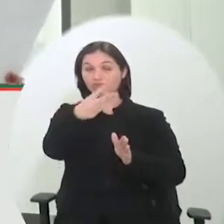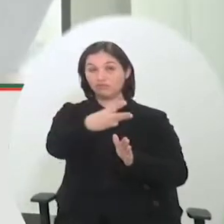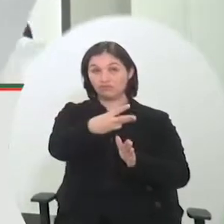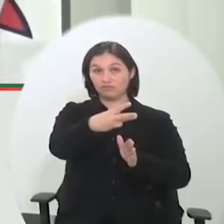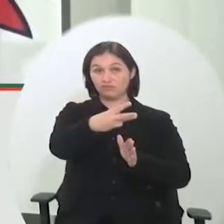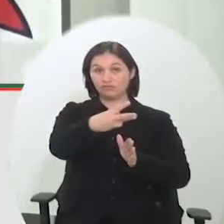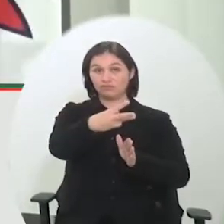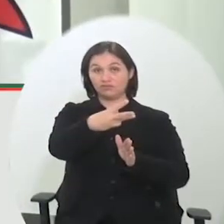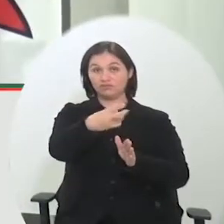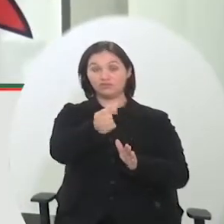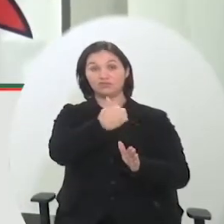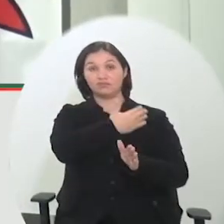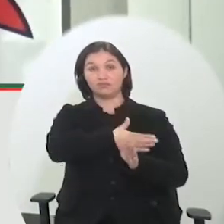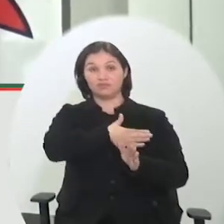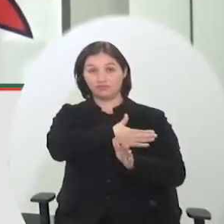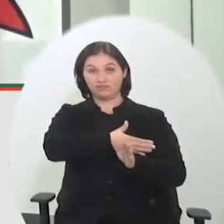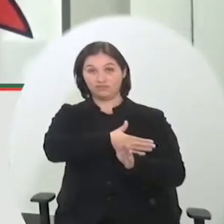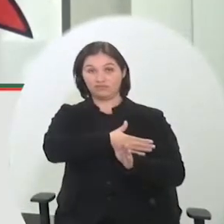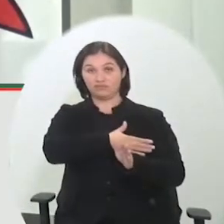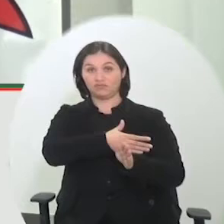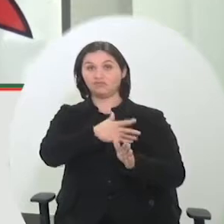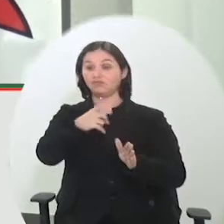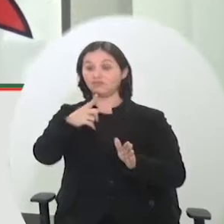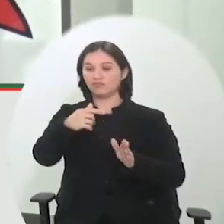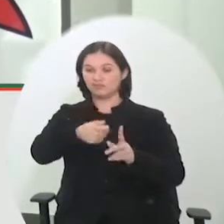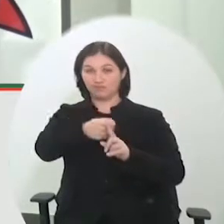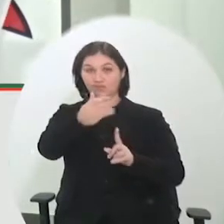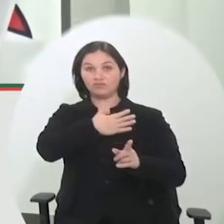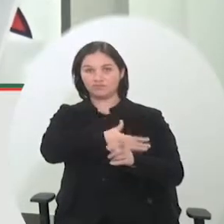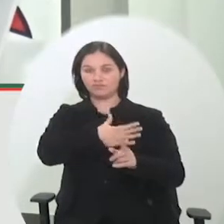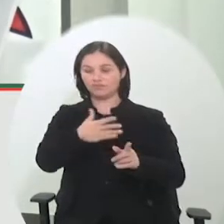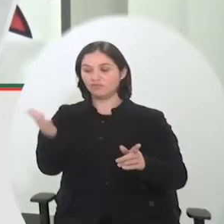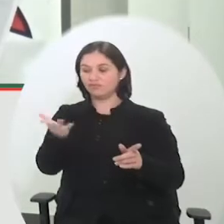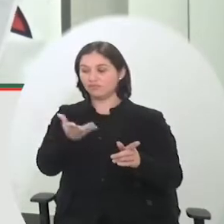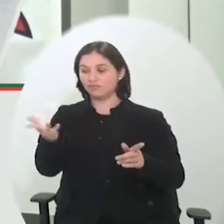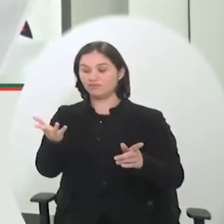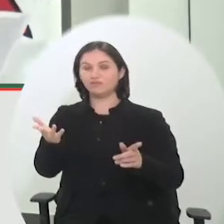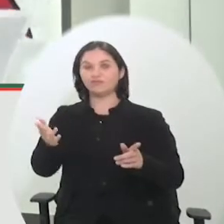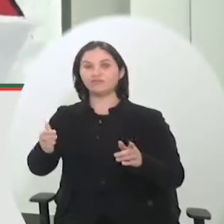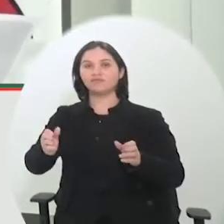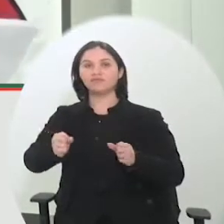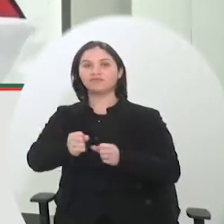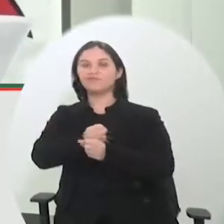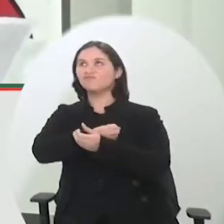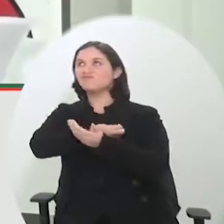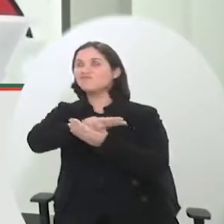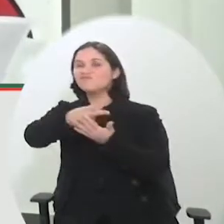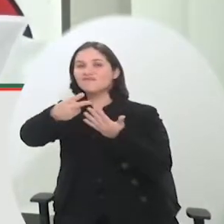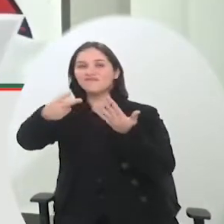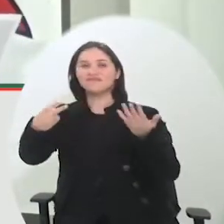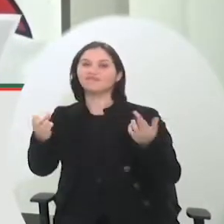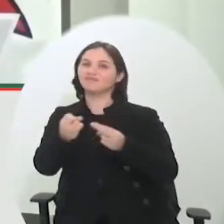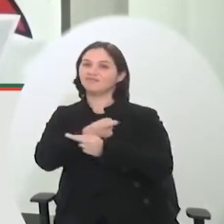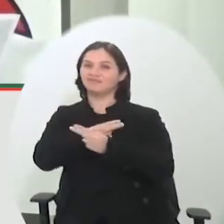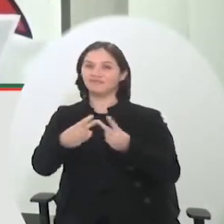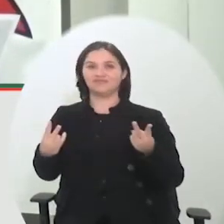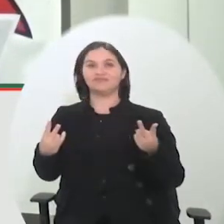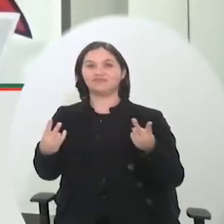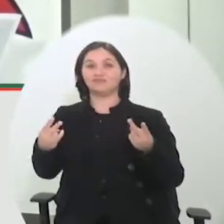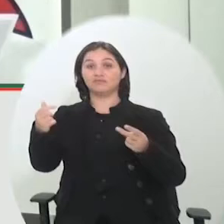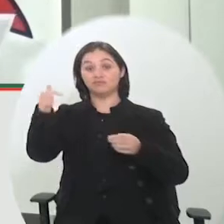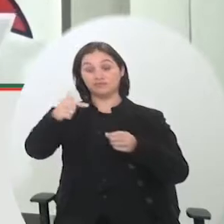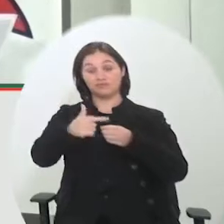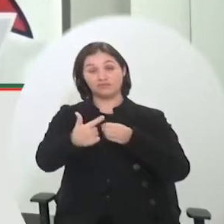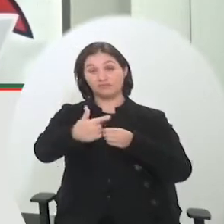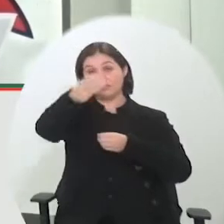local em cada uma das regionais. Aqui em Criciúma, teremos atividades institucionais de aproximação com a